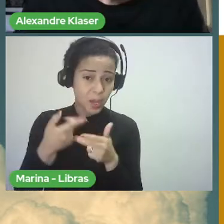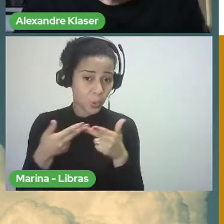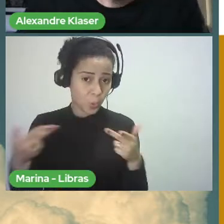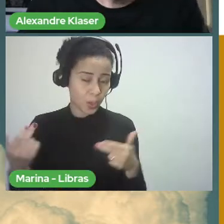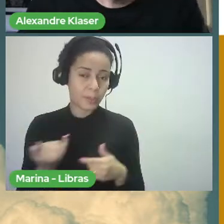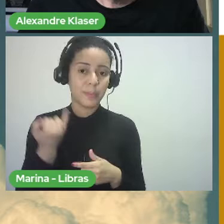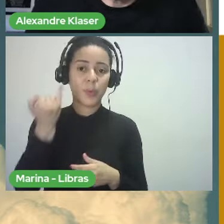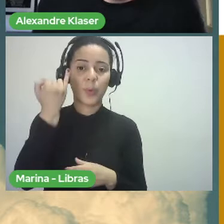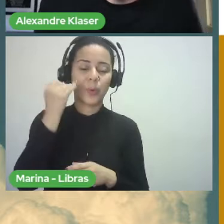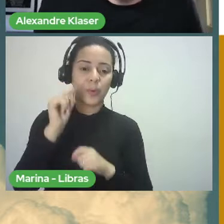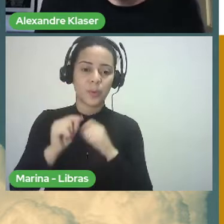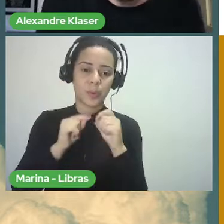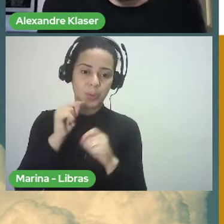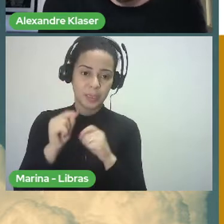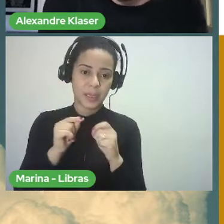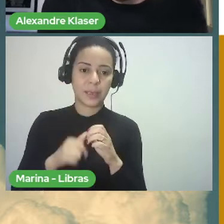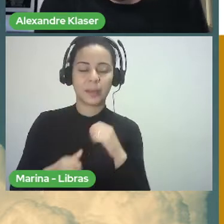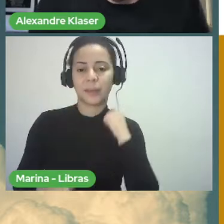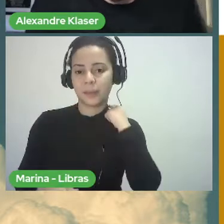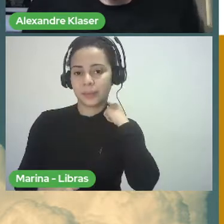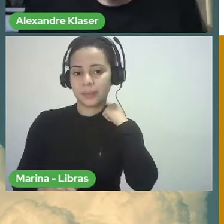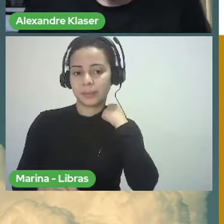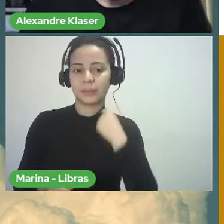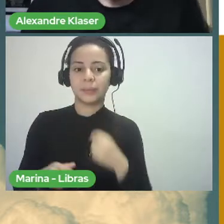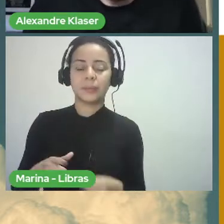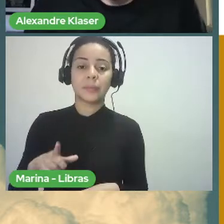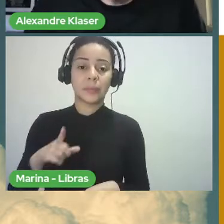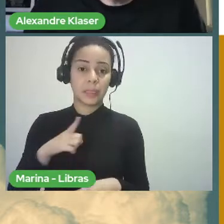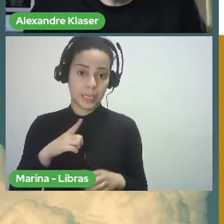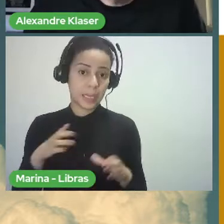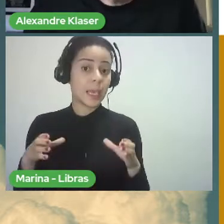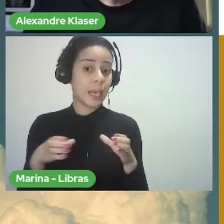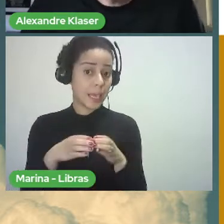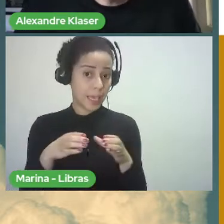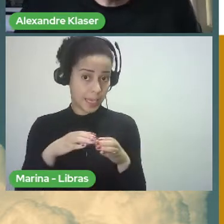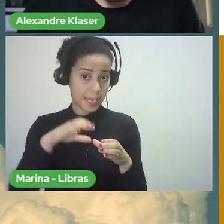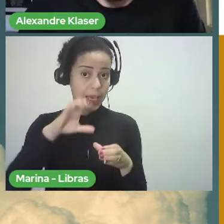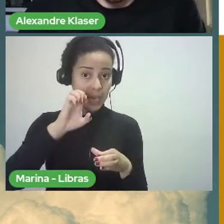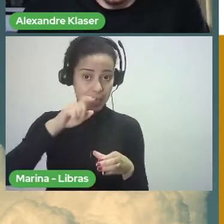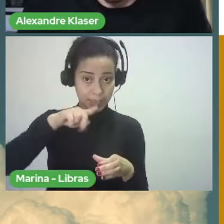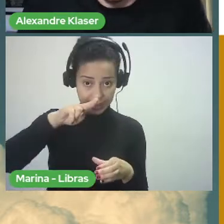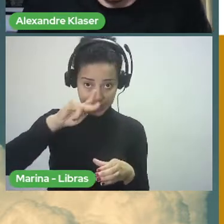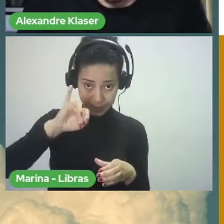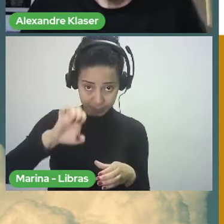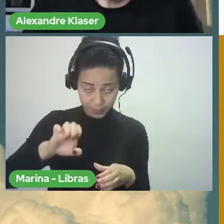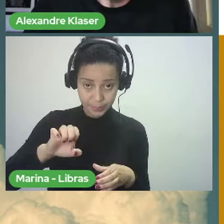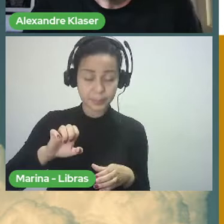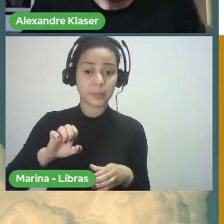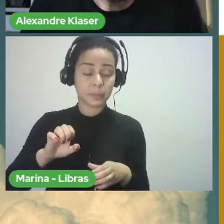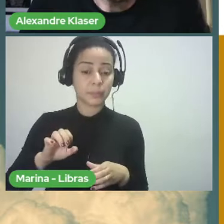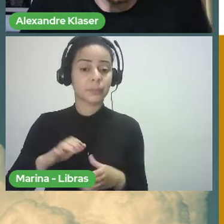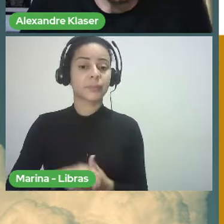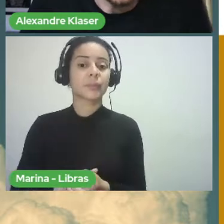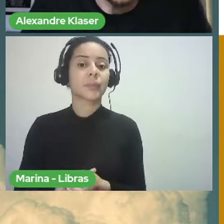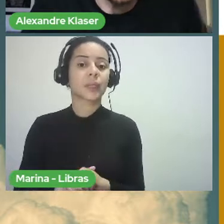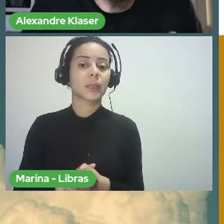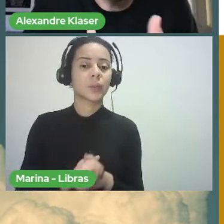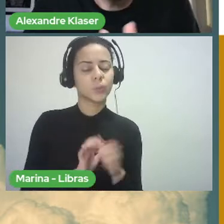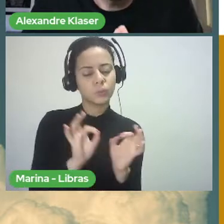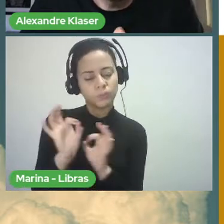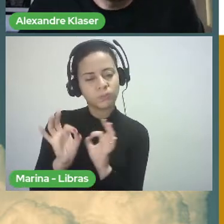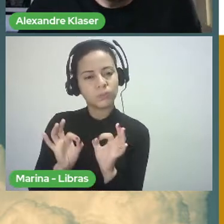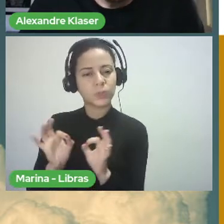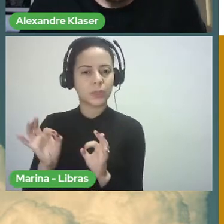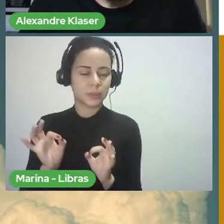não é nem equipe para ser impactada, existe uma equipe para ser impactada, que é uma equipe que talvez mude a sua conformação. Isso são alguns aspectos que eu trago